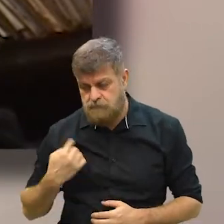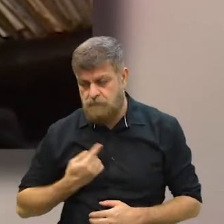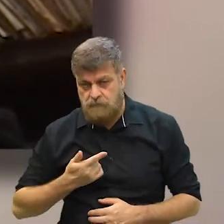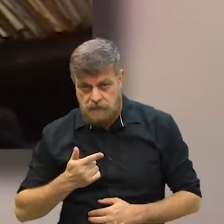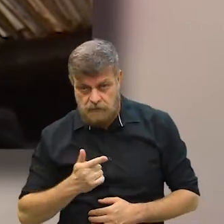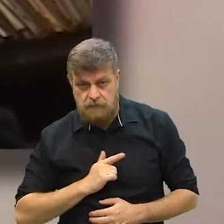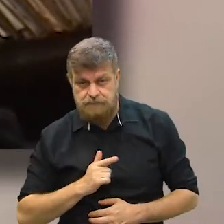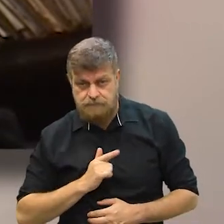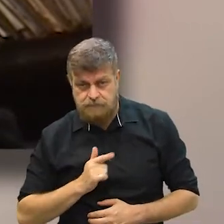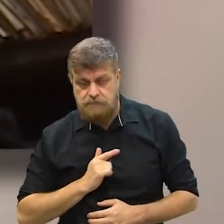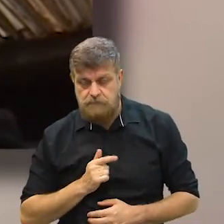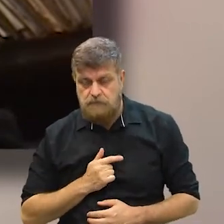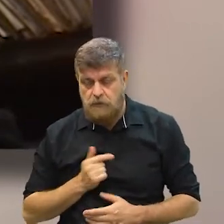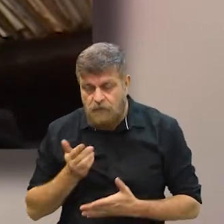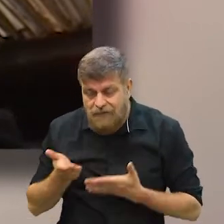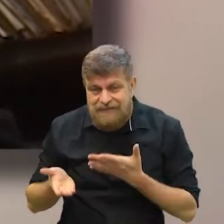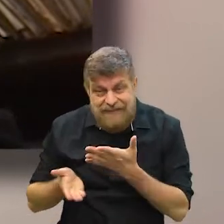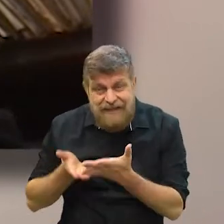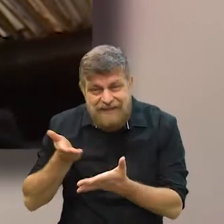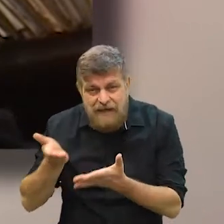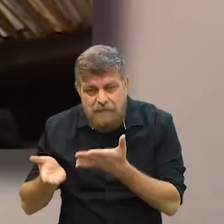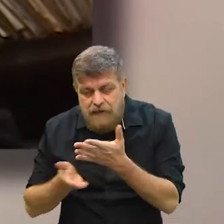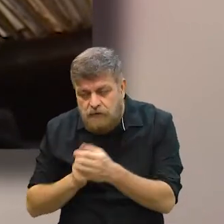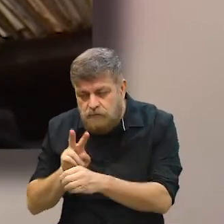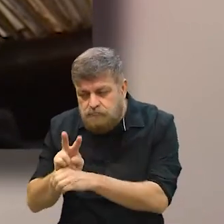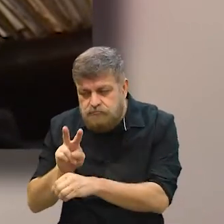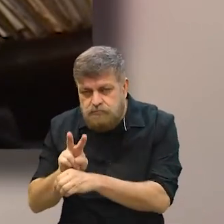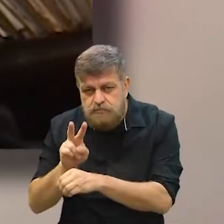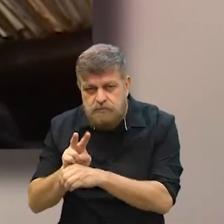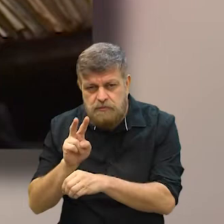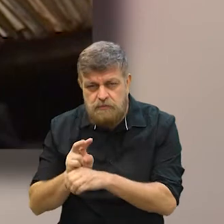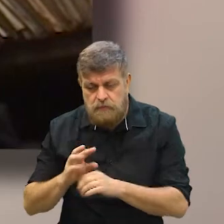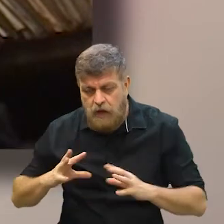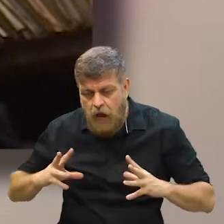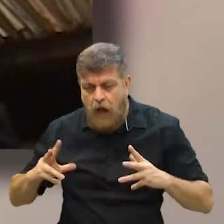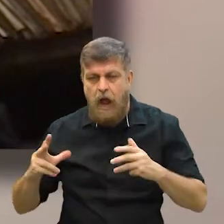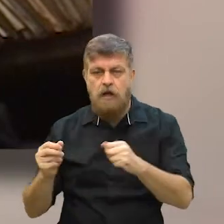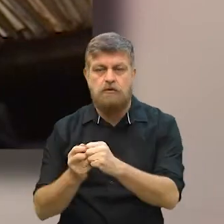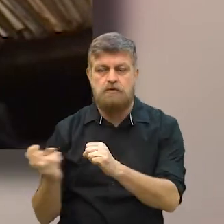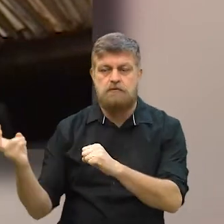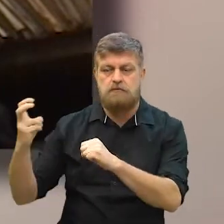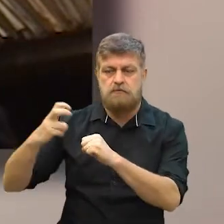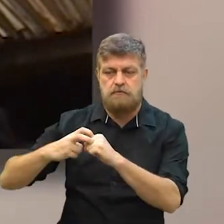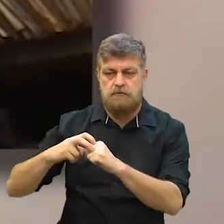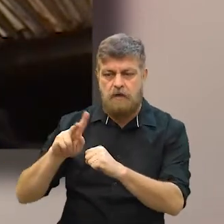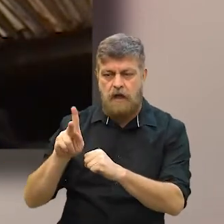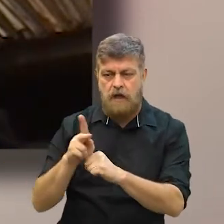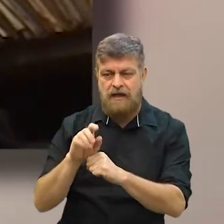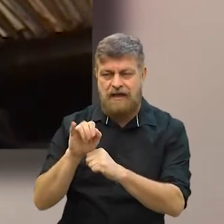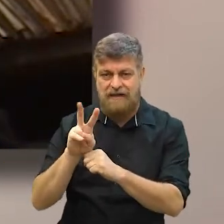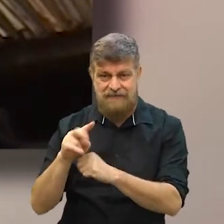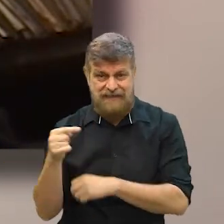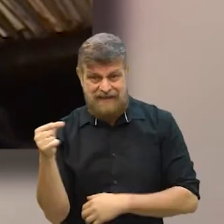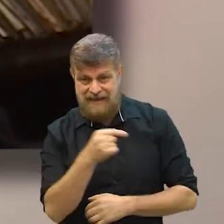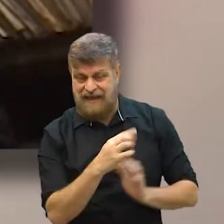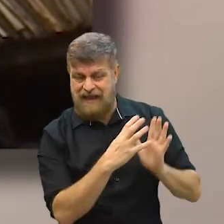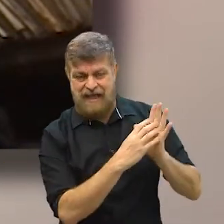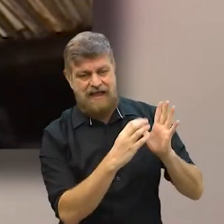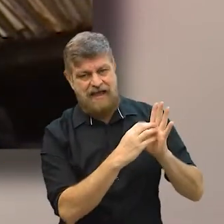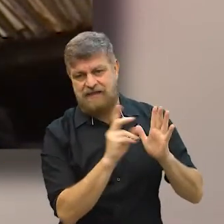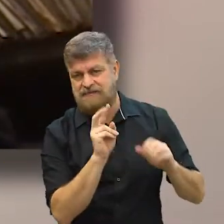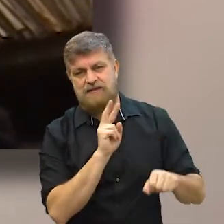que nós temos o tratamento. E esse tratamento é para todos que têm o HIV. Nós não tratamos a